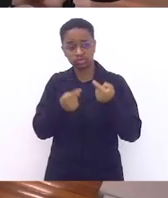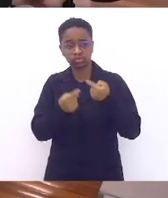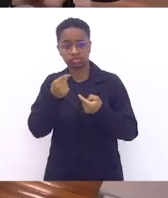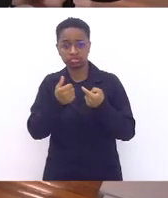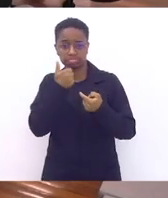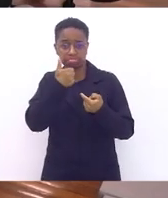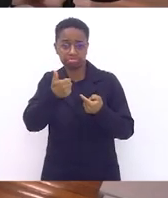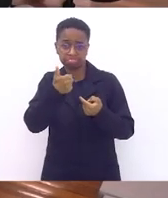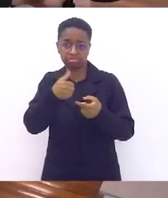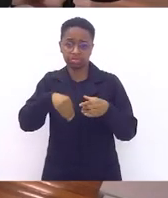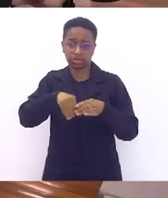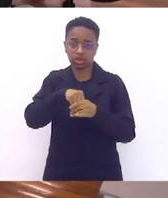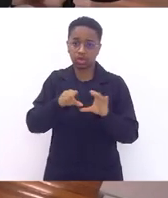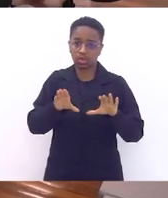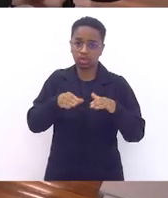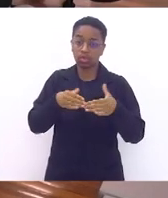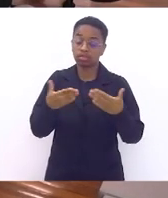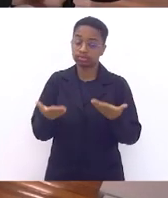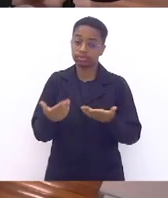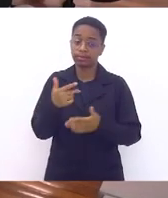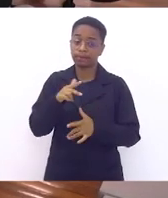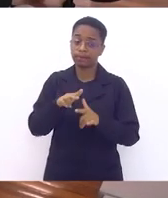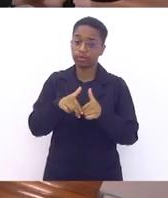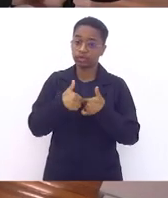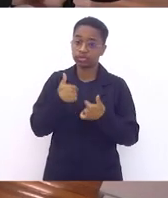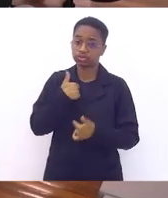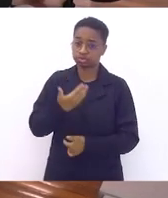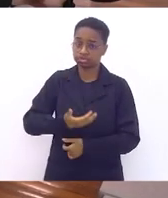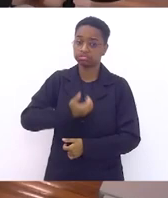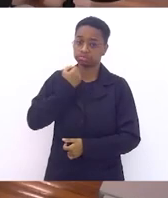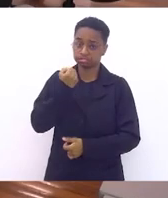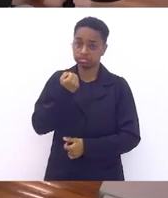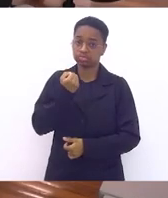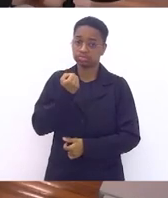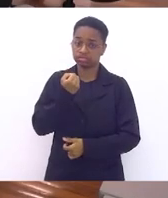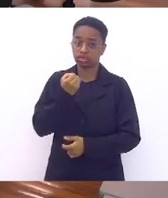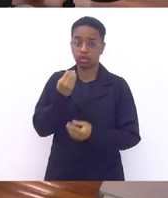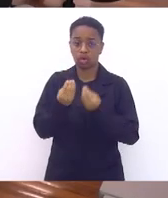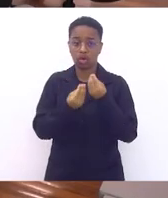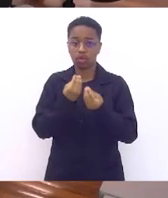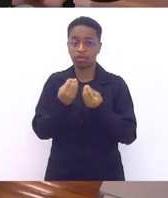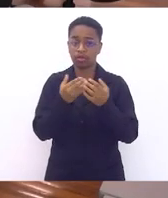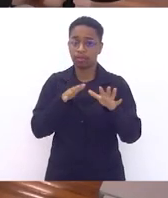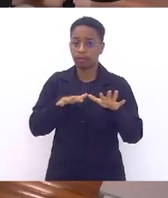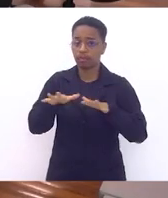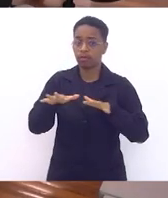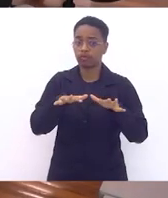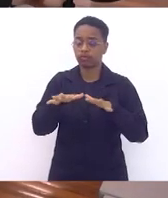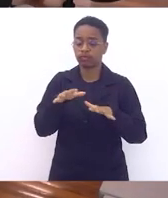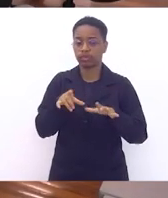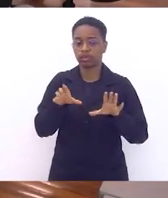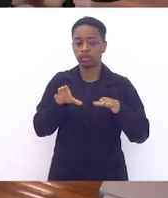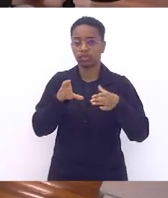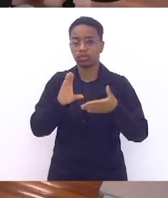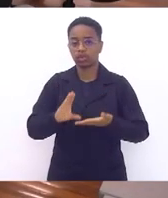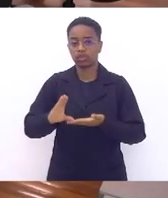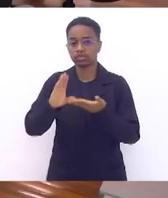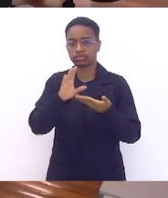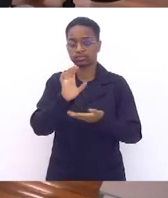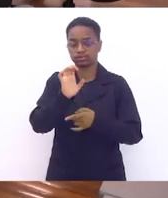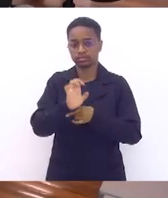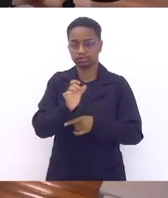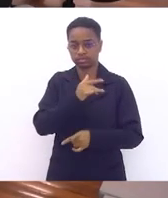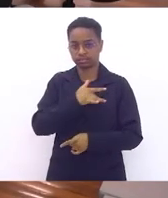internamente. Né? Por isso, Sim. Eu estou surpresa com essa mobilização, com essa movimentação do Conselho Estadual de Saúde. Mas